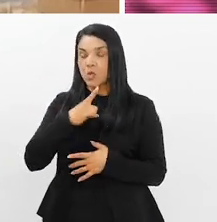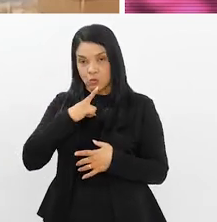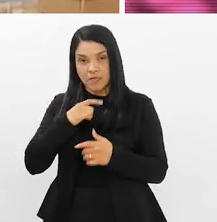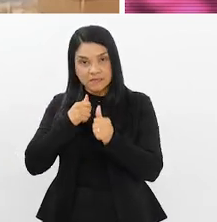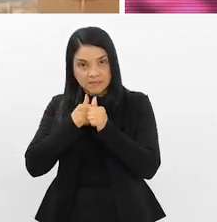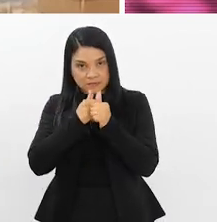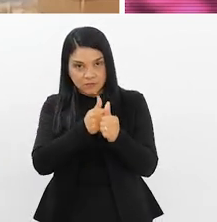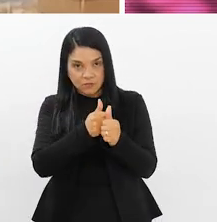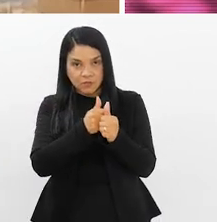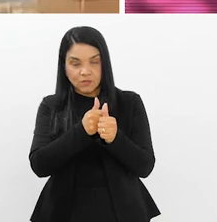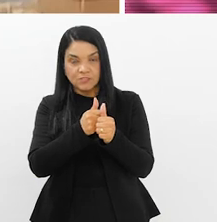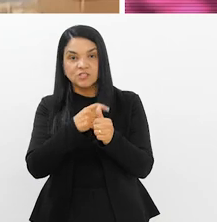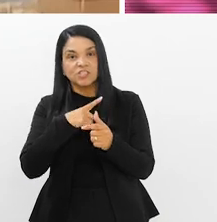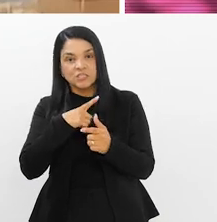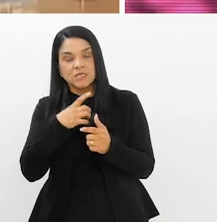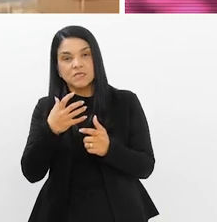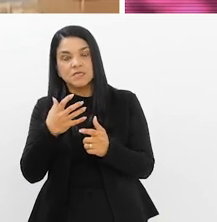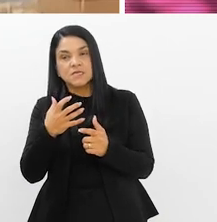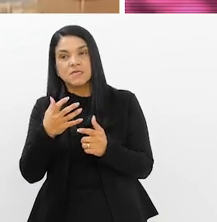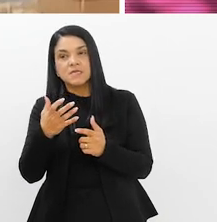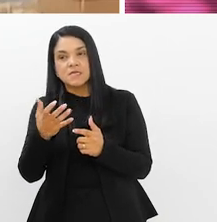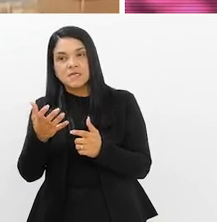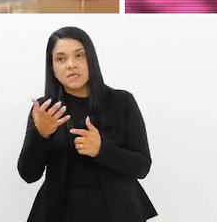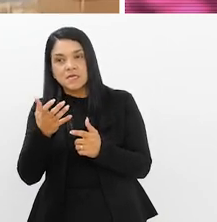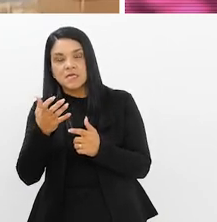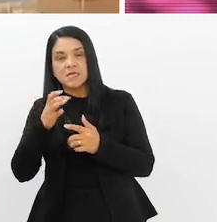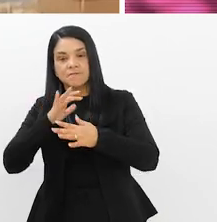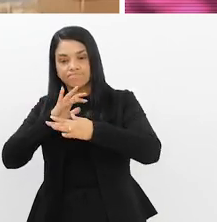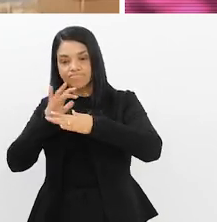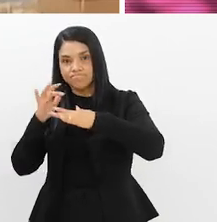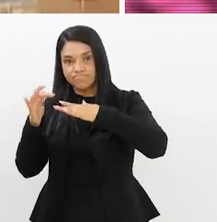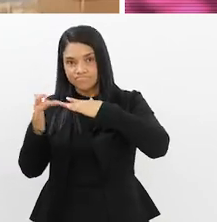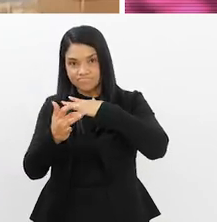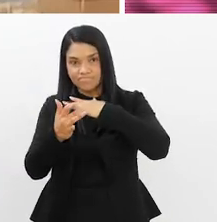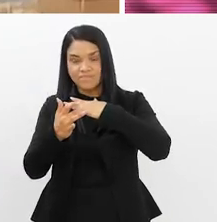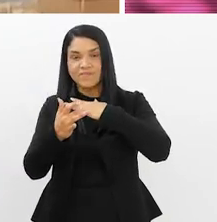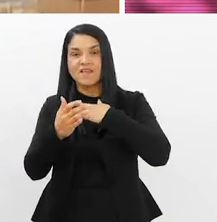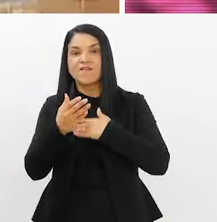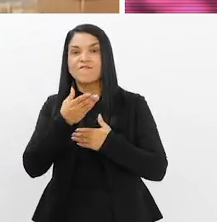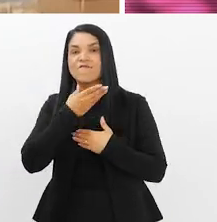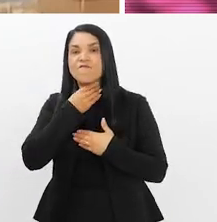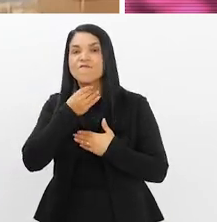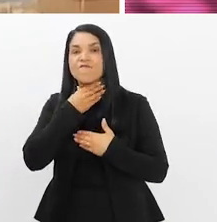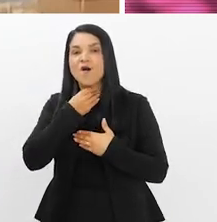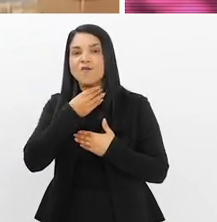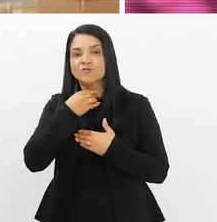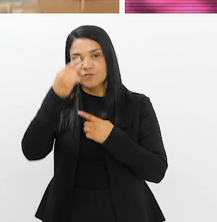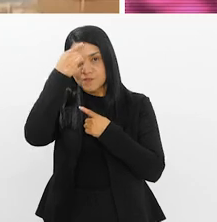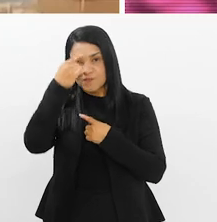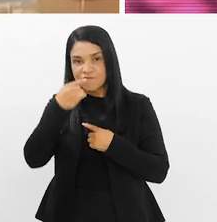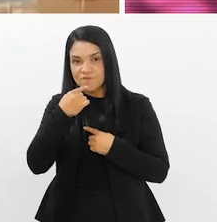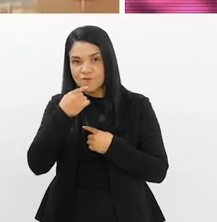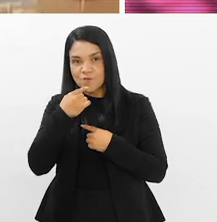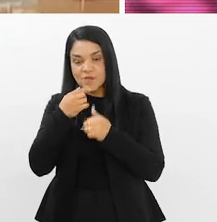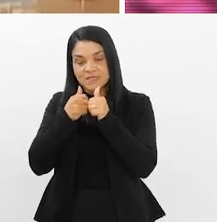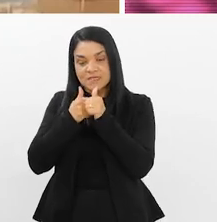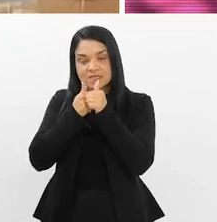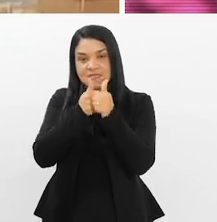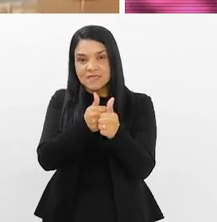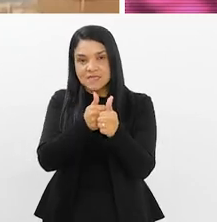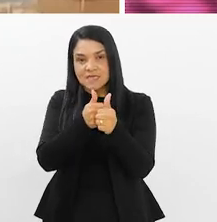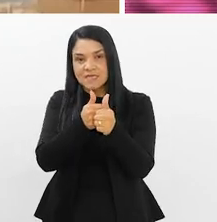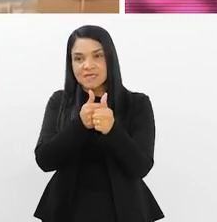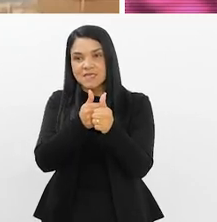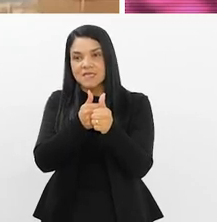tenho seguidoras que elas criam perfis fakes no Instagram, por exemplo, para poder seguir a página,